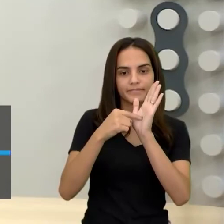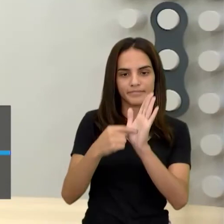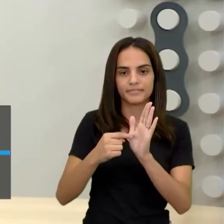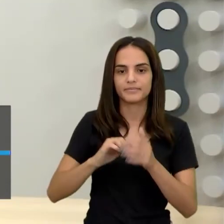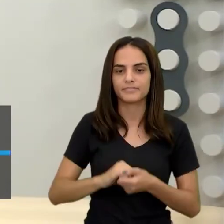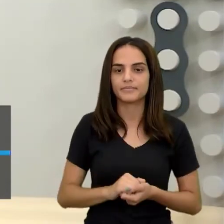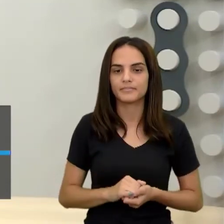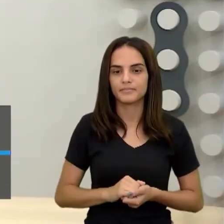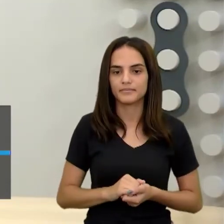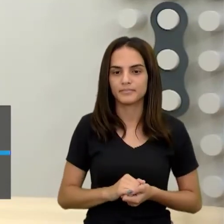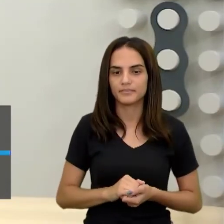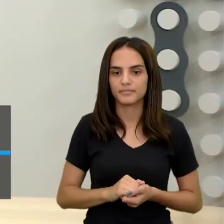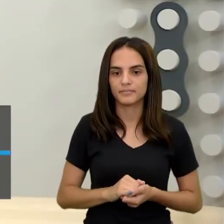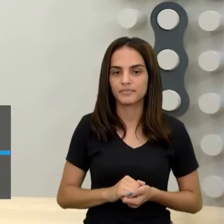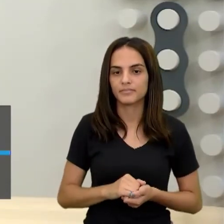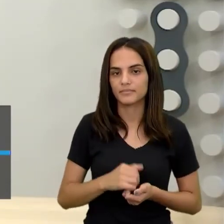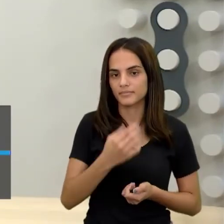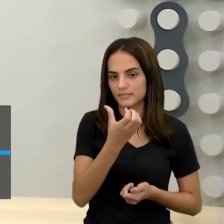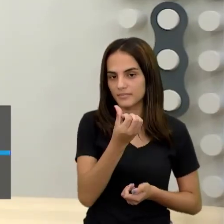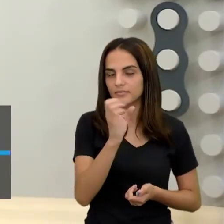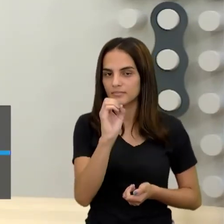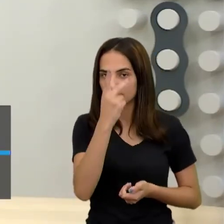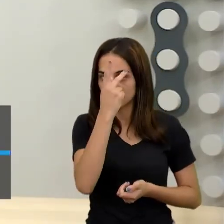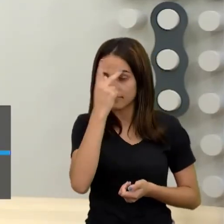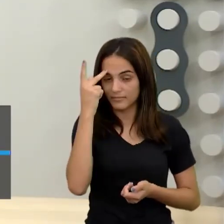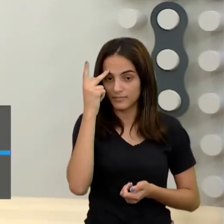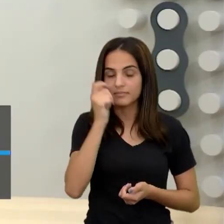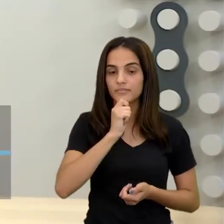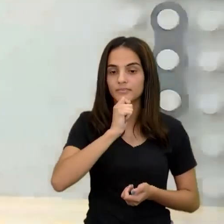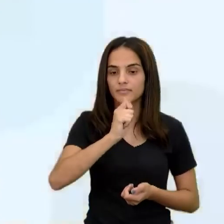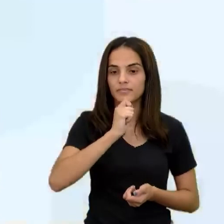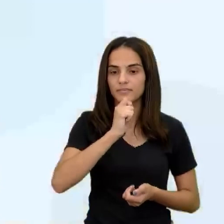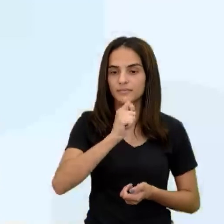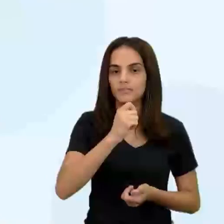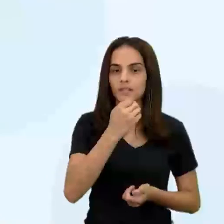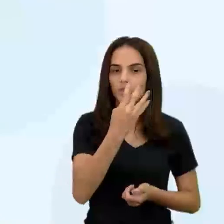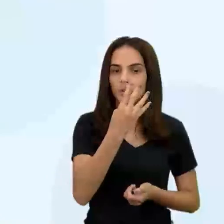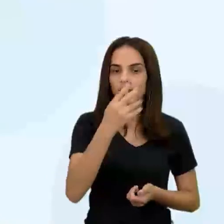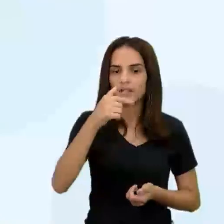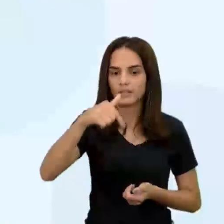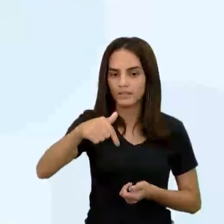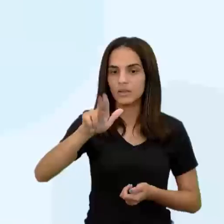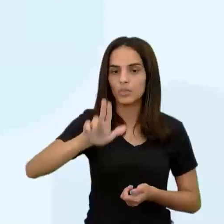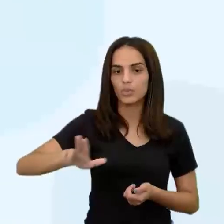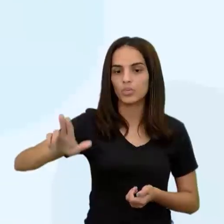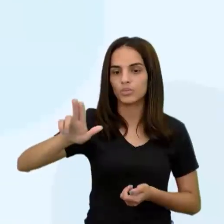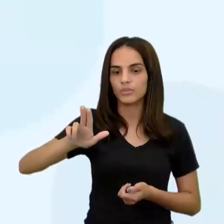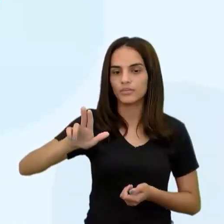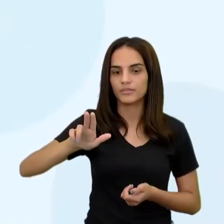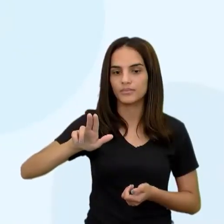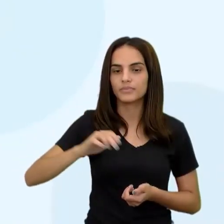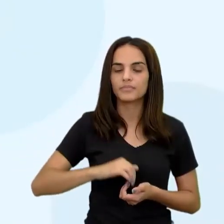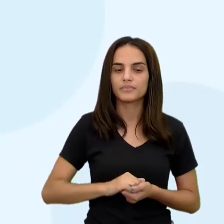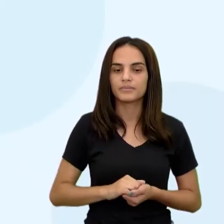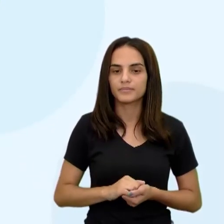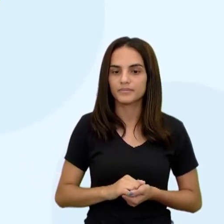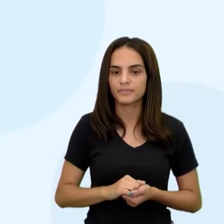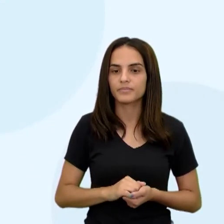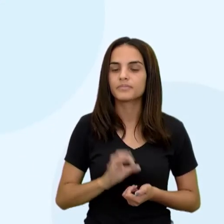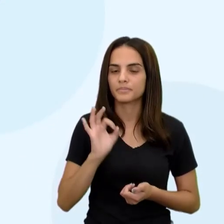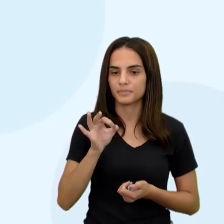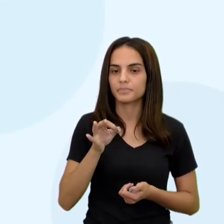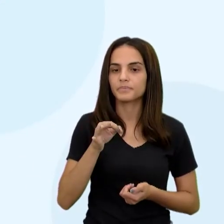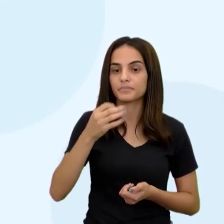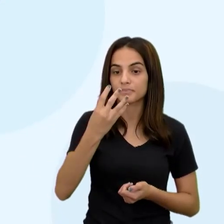só, dos 60 pessoas entrevistadas, 47 utilizam... Não, esse aqui é nesse aqui, ó. Isso, nesse